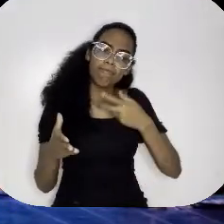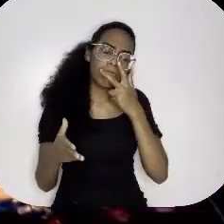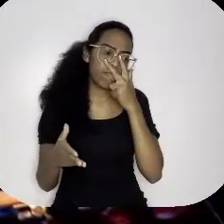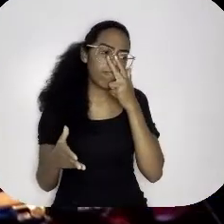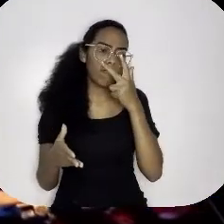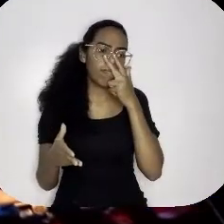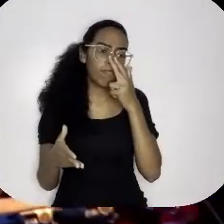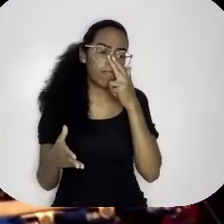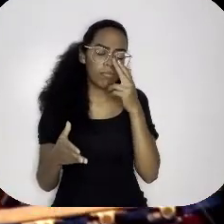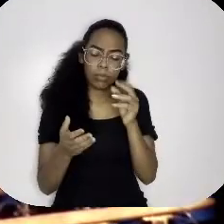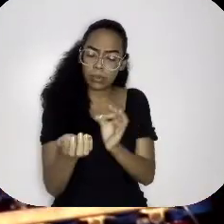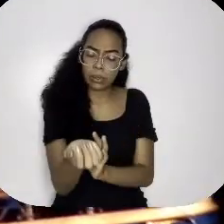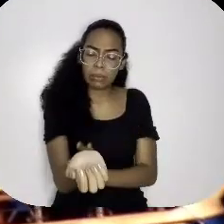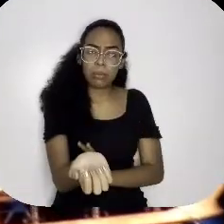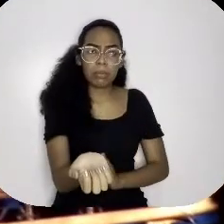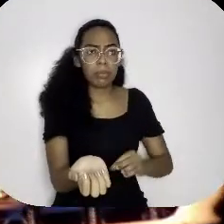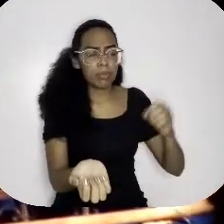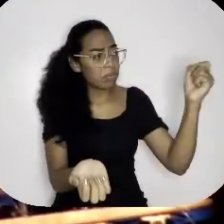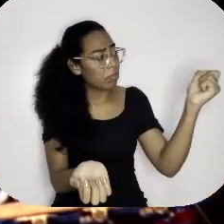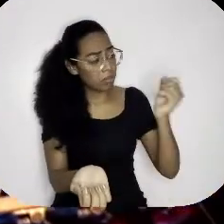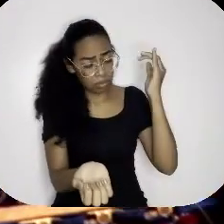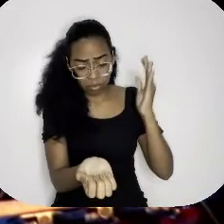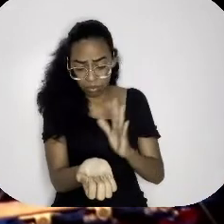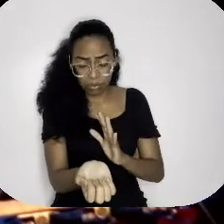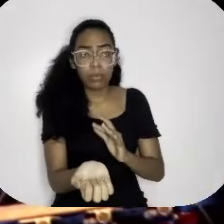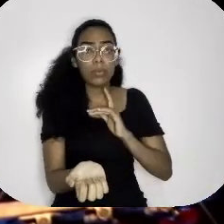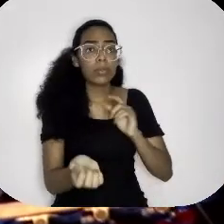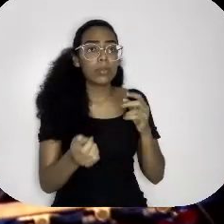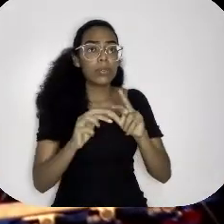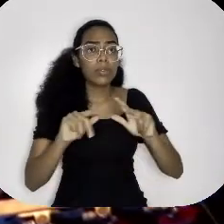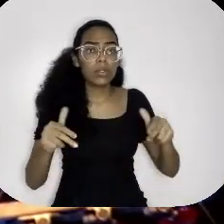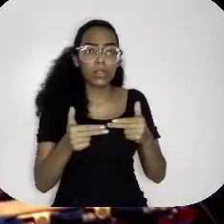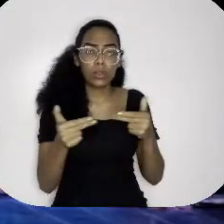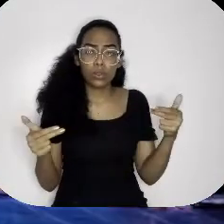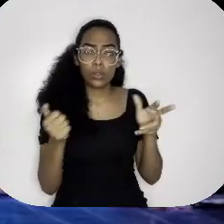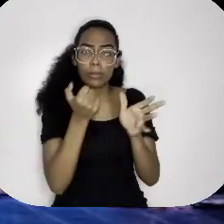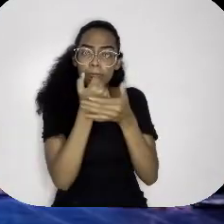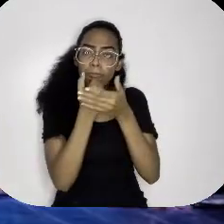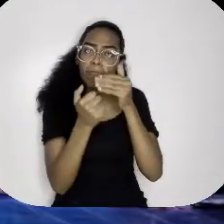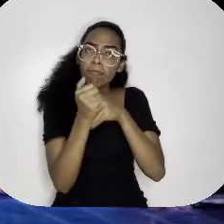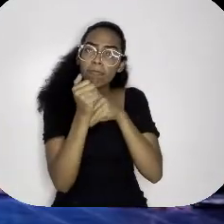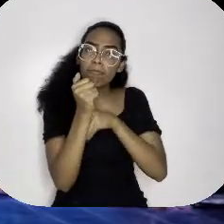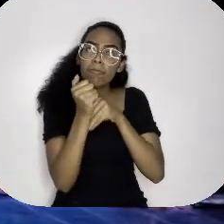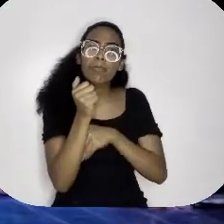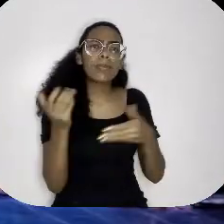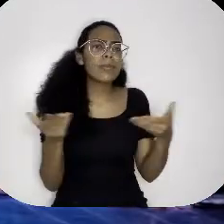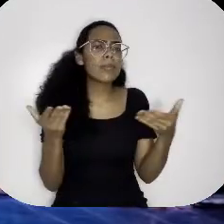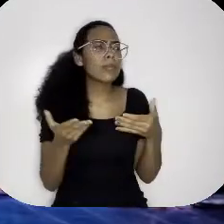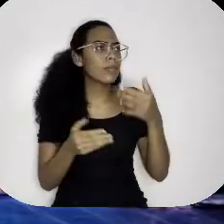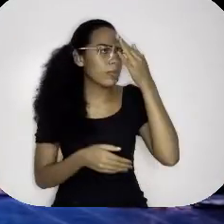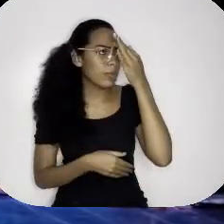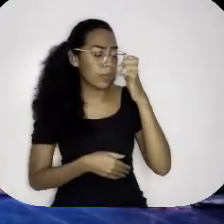cobrem nossas feridas. Armadilhas antigas guardadas em segredos são enfim